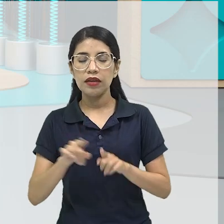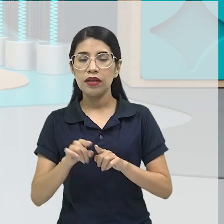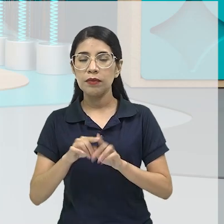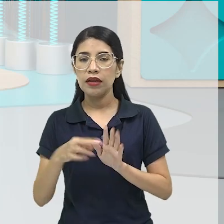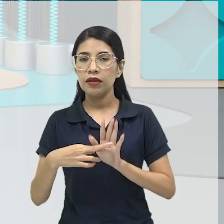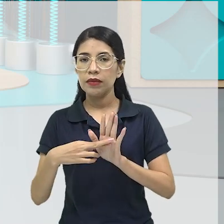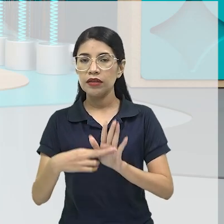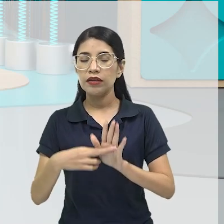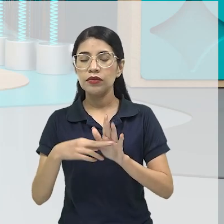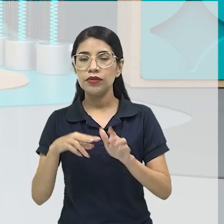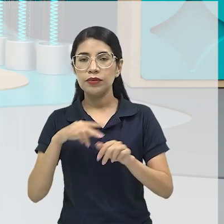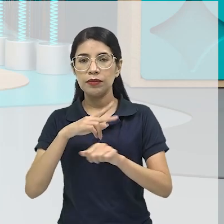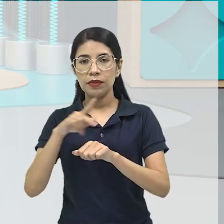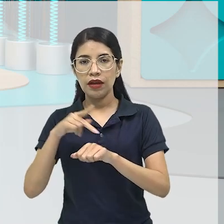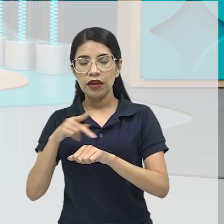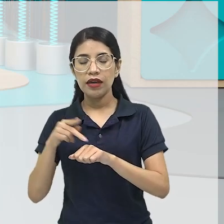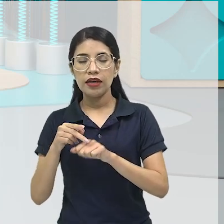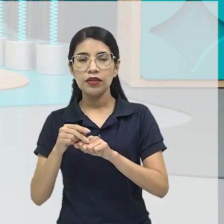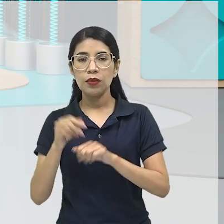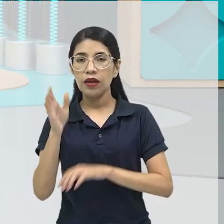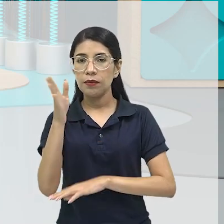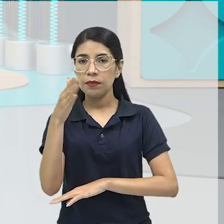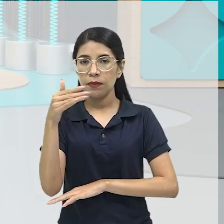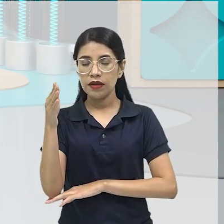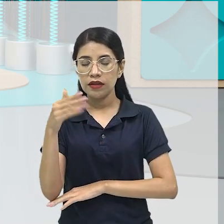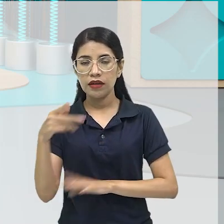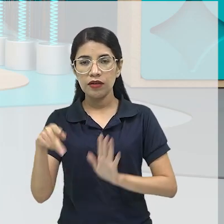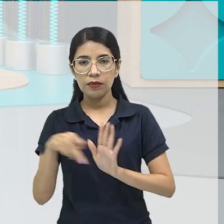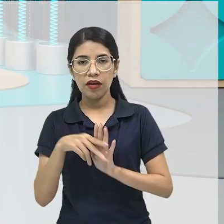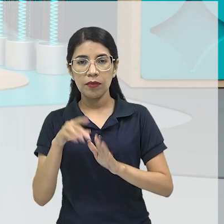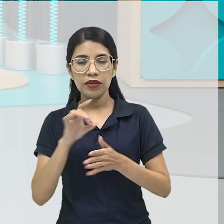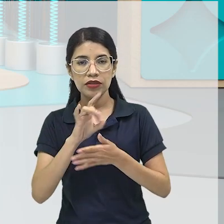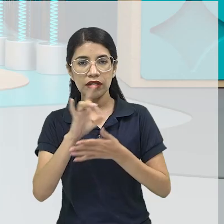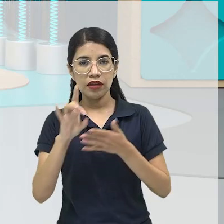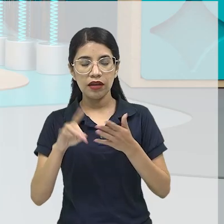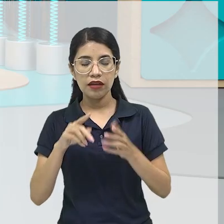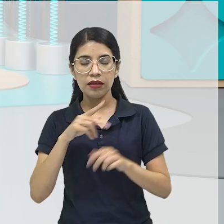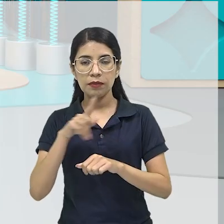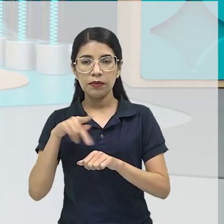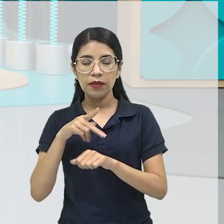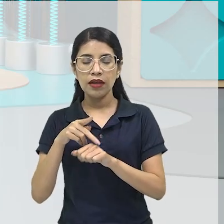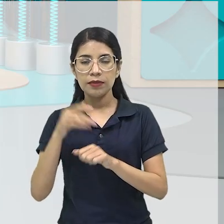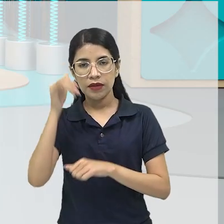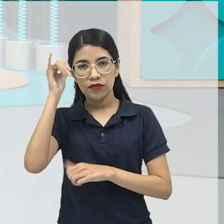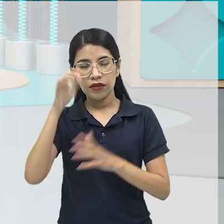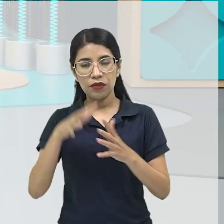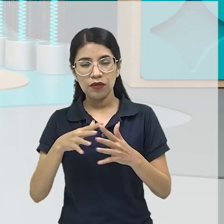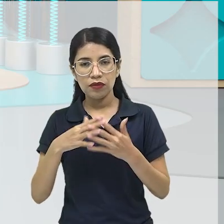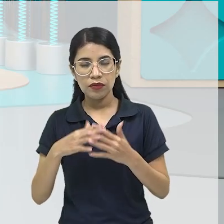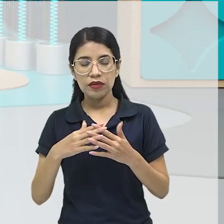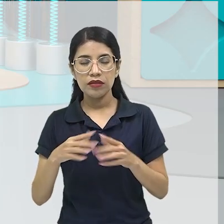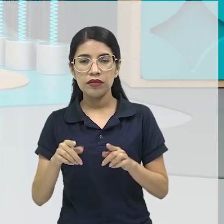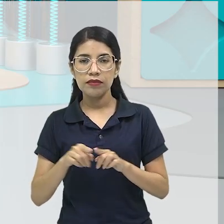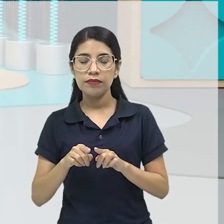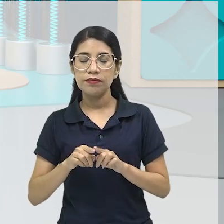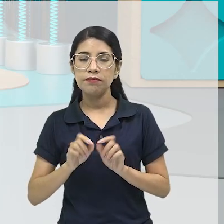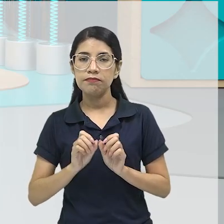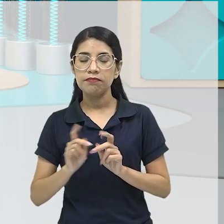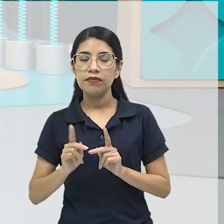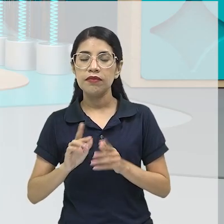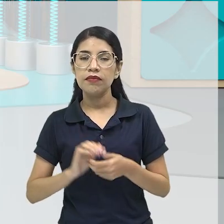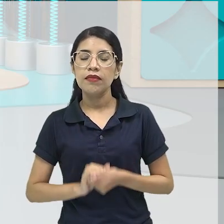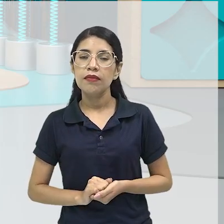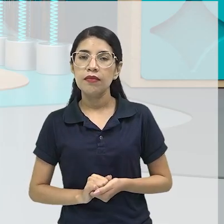dos países com as suas bandeiras para não causar nenhuma confusão, trazendo esses dados. Então o gênero de